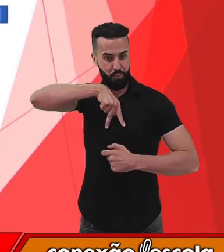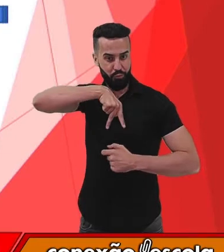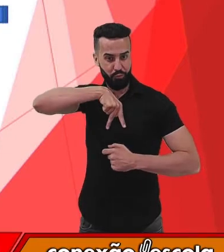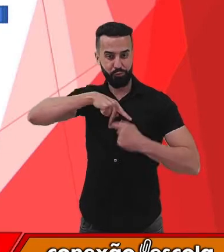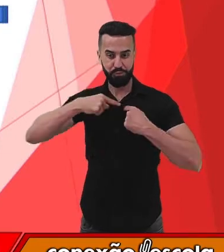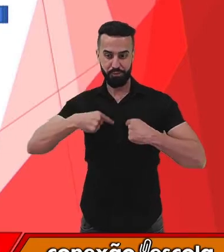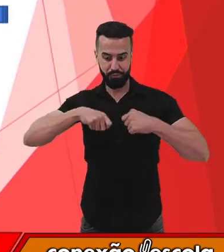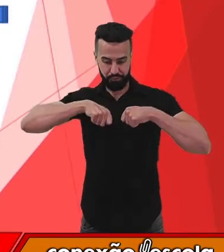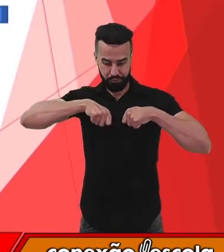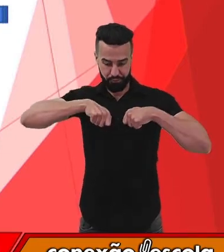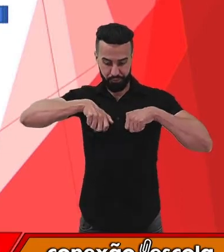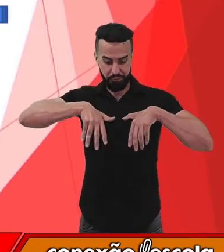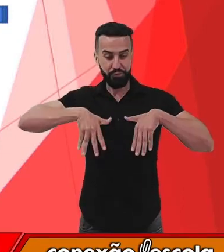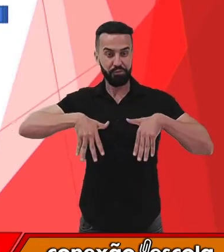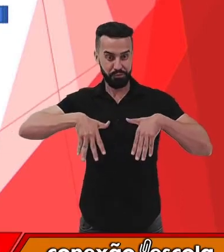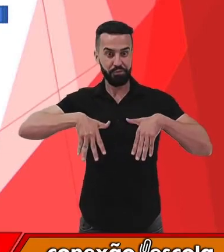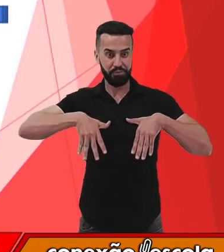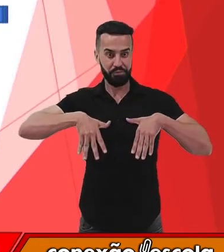bronquíolos.